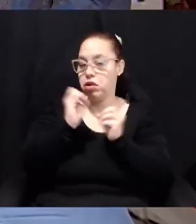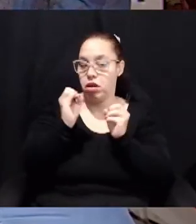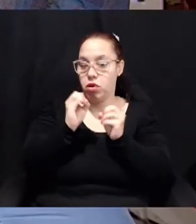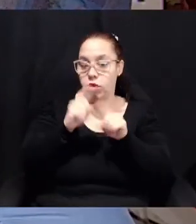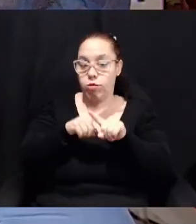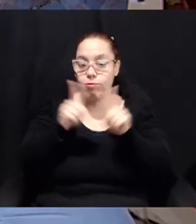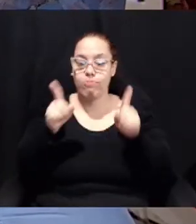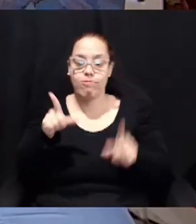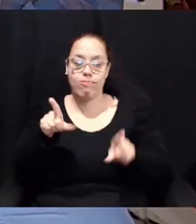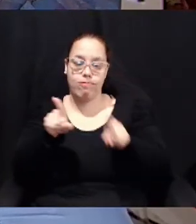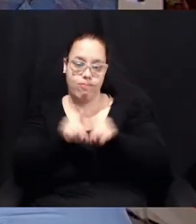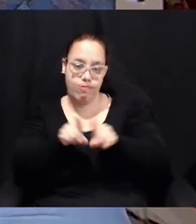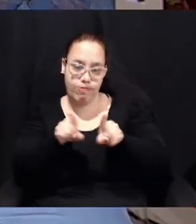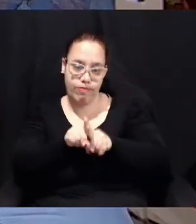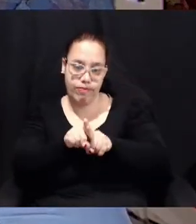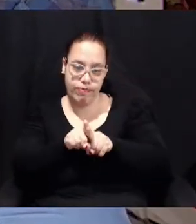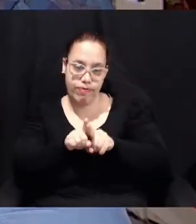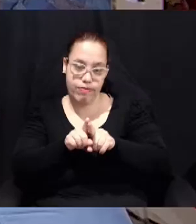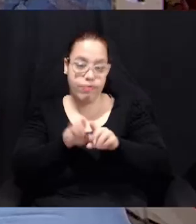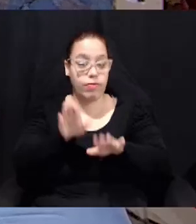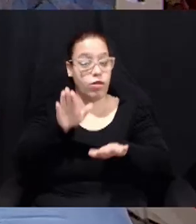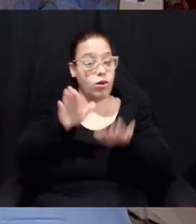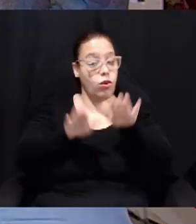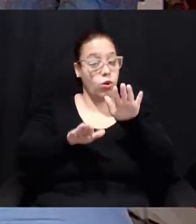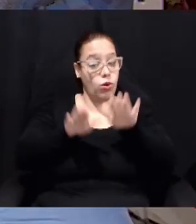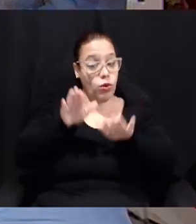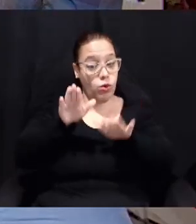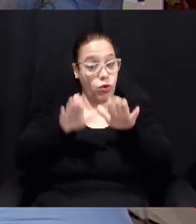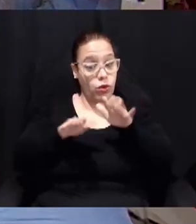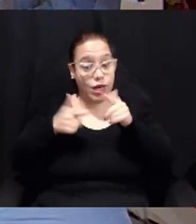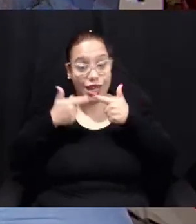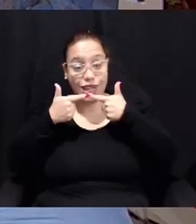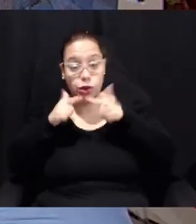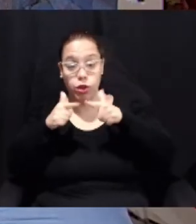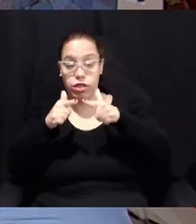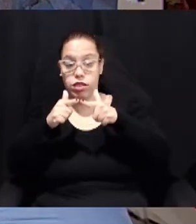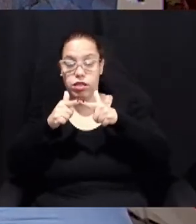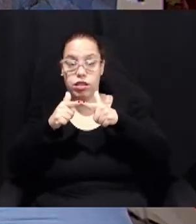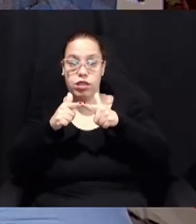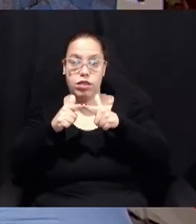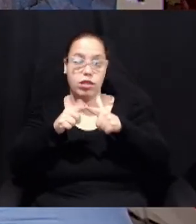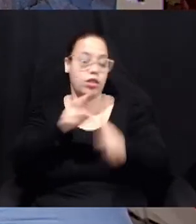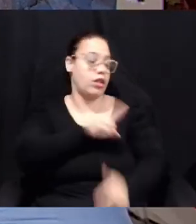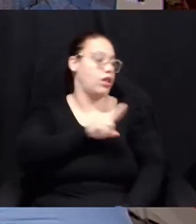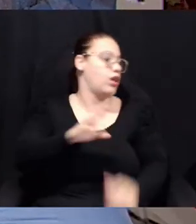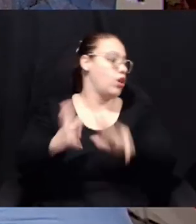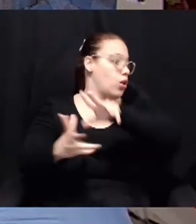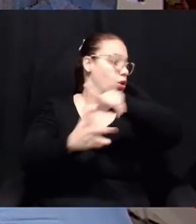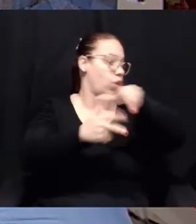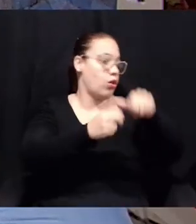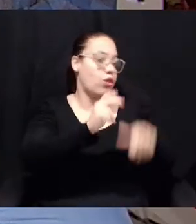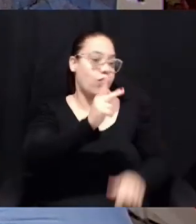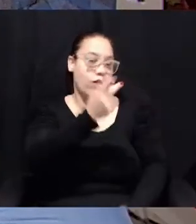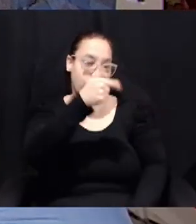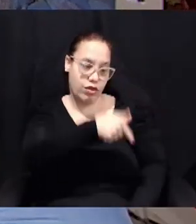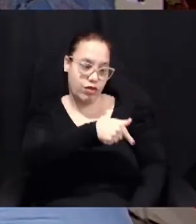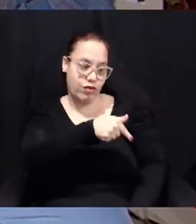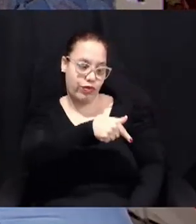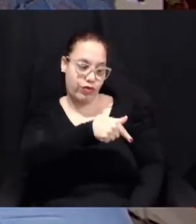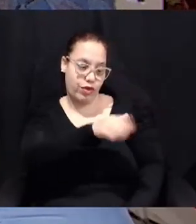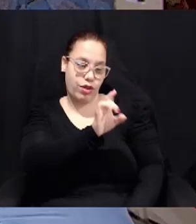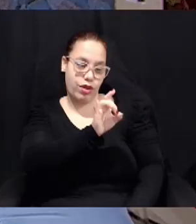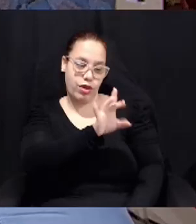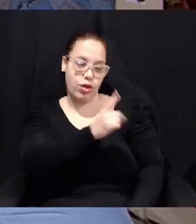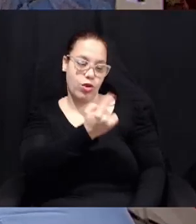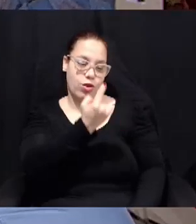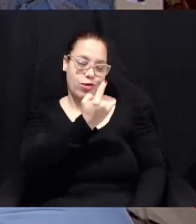precisa politizar essa linguagem. Não é à toa que é chamado de universo HQ. E o universo não é pouca coisa, né? Não é pouca